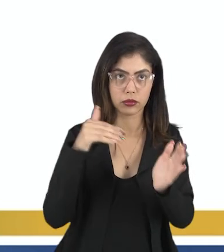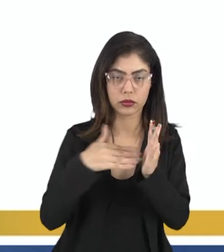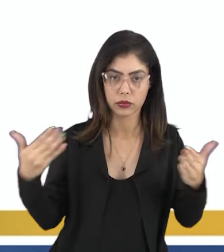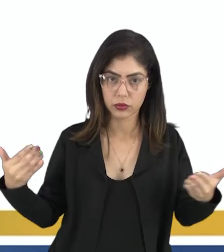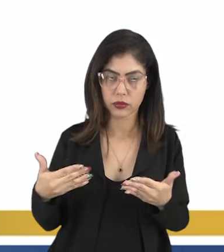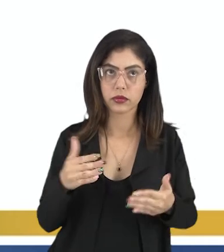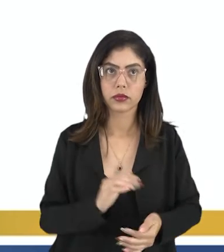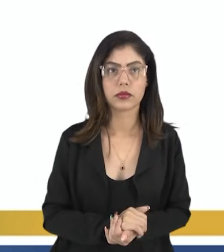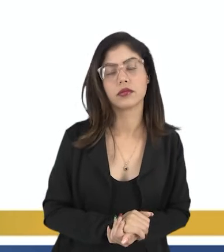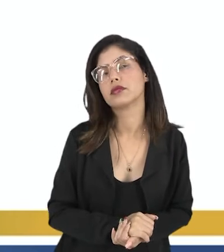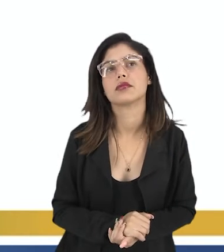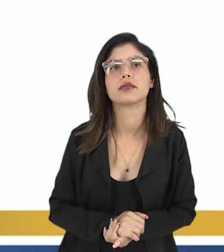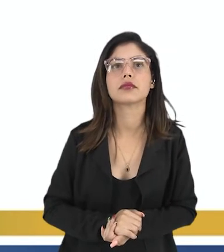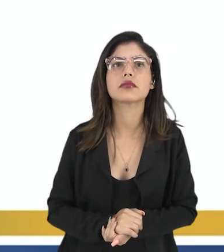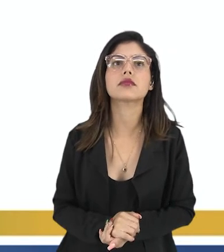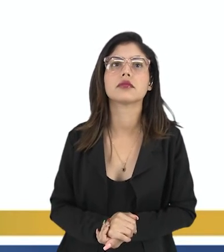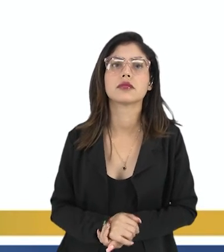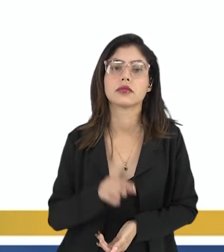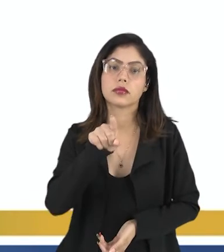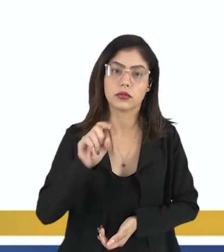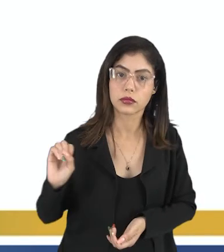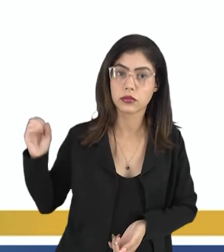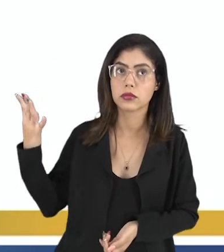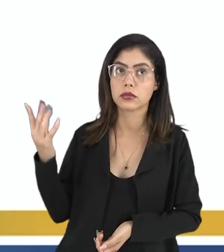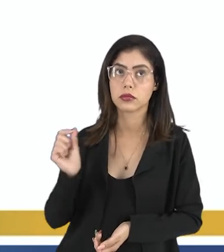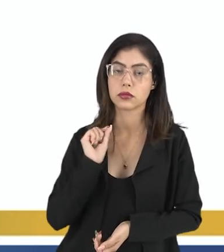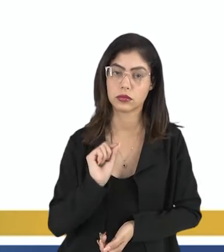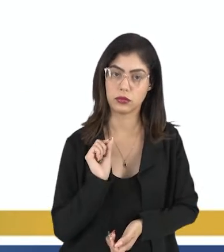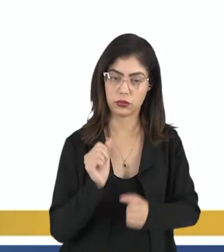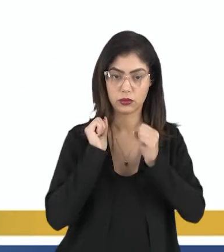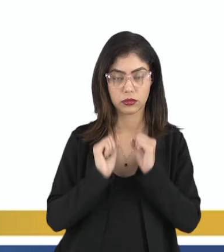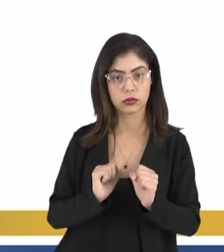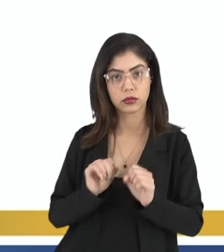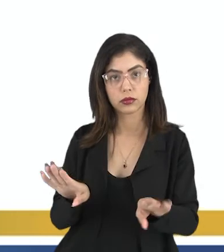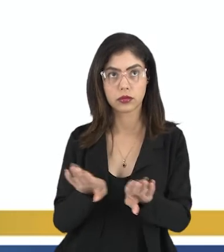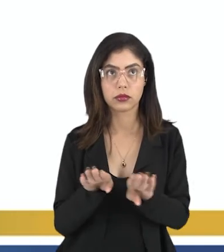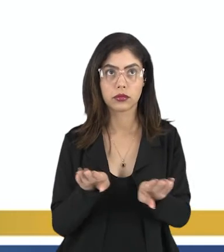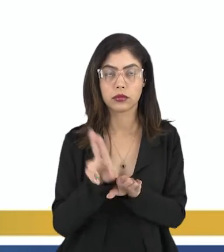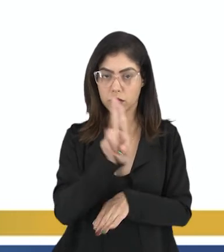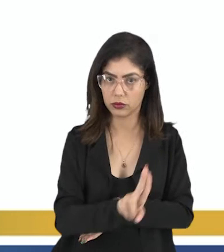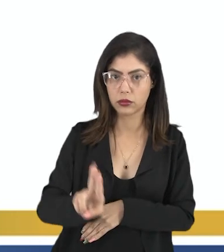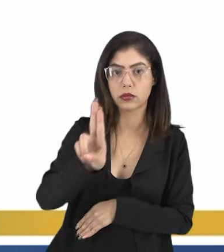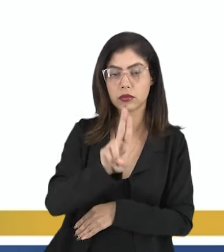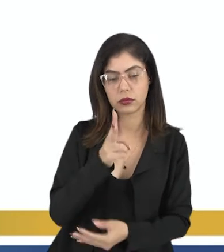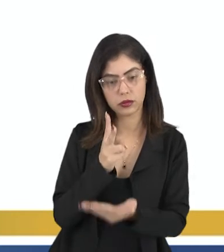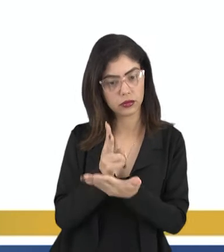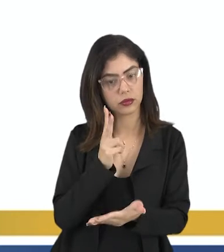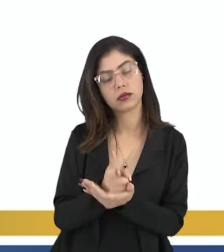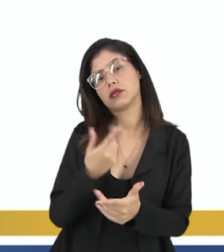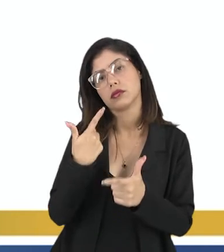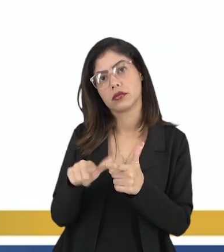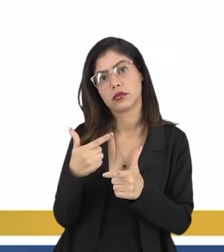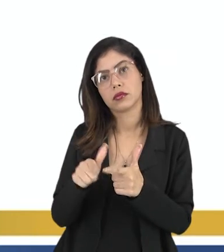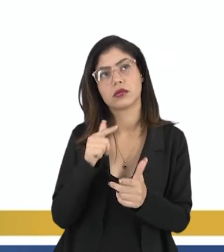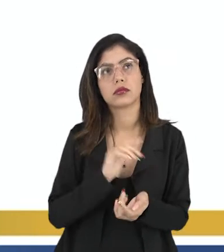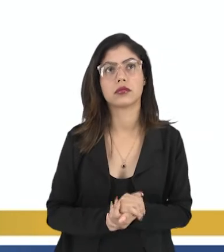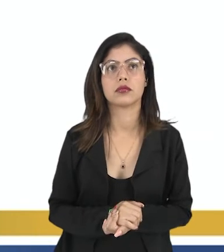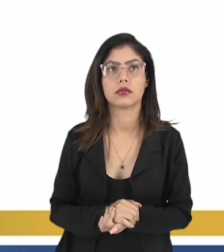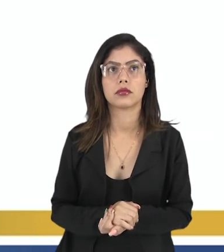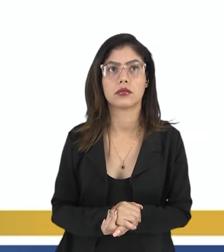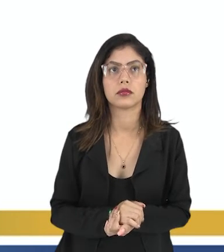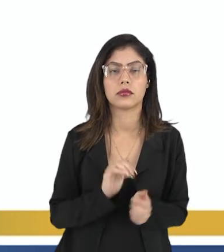aqui? E aí, nesse caso, nós podemos também utilizar essa mesma situação